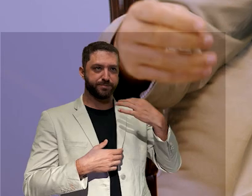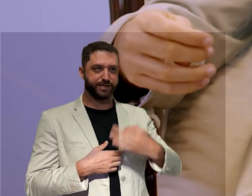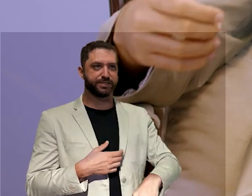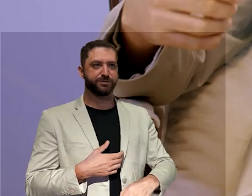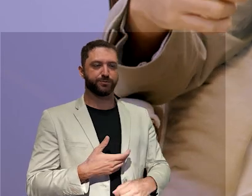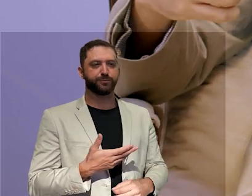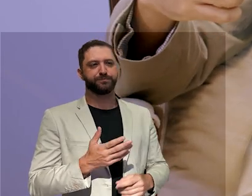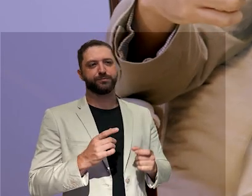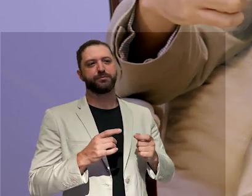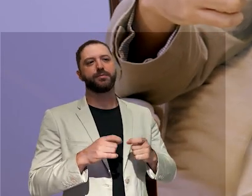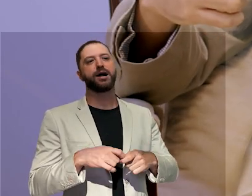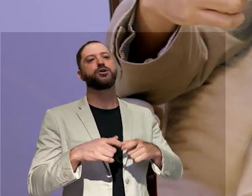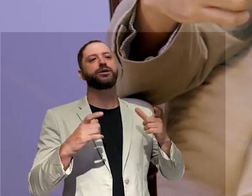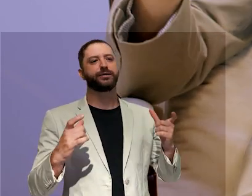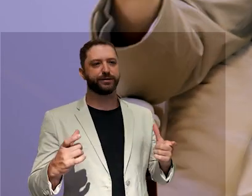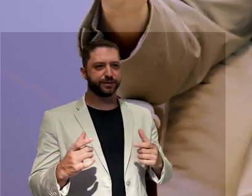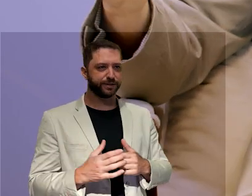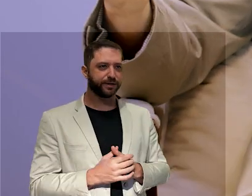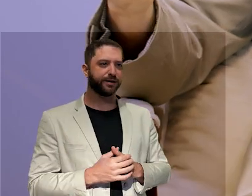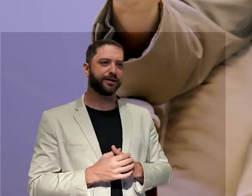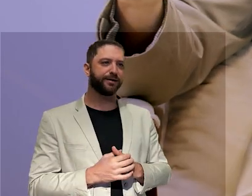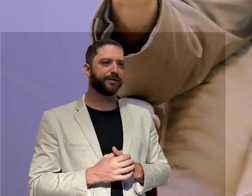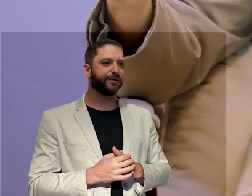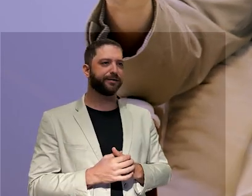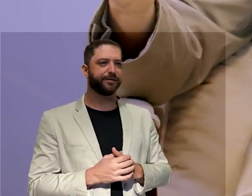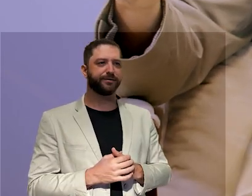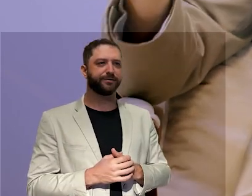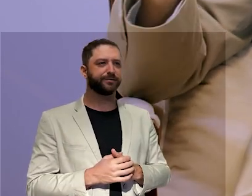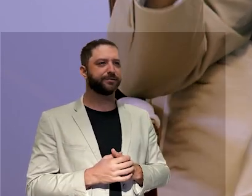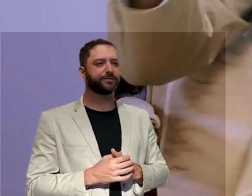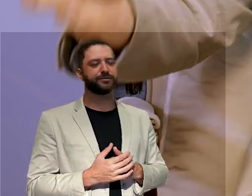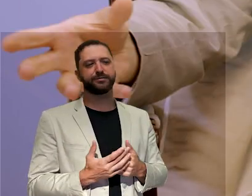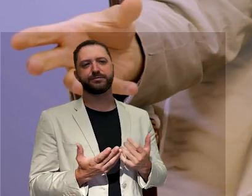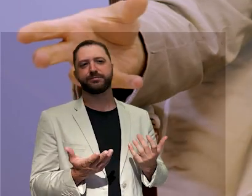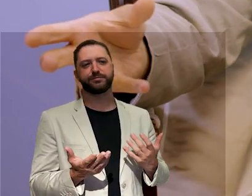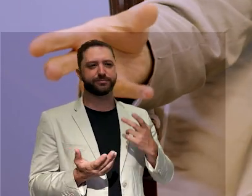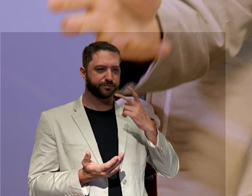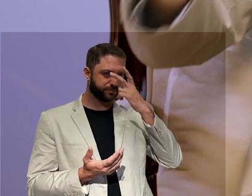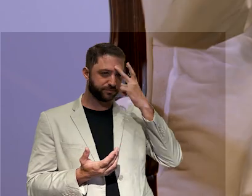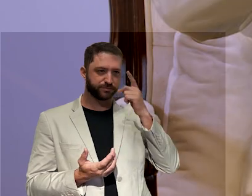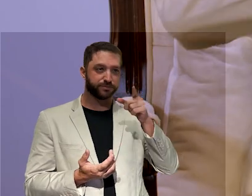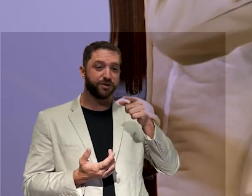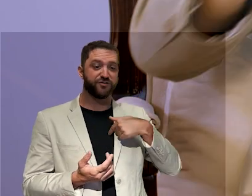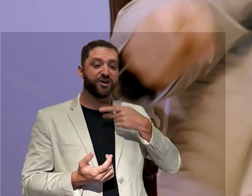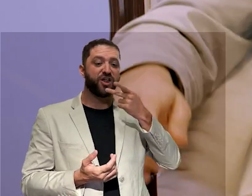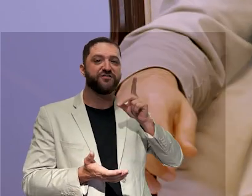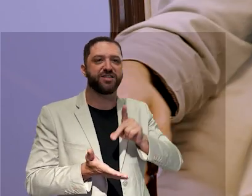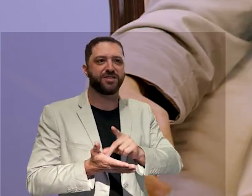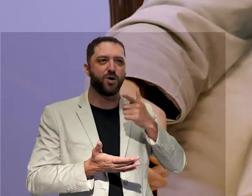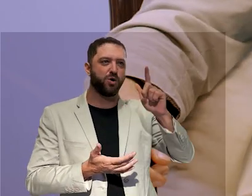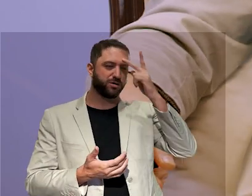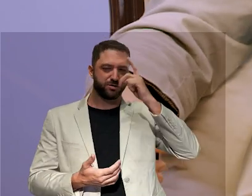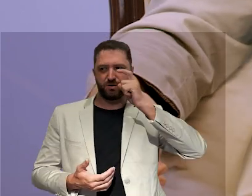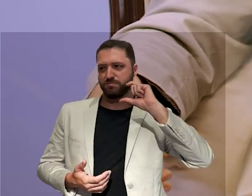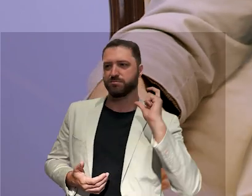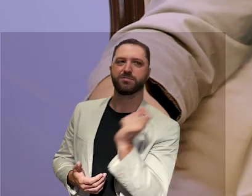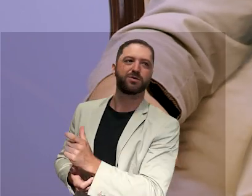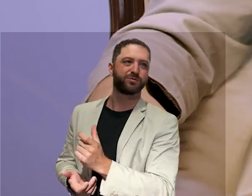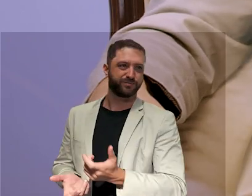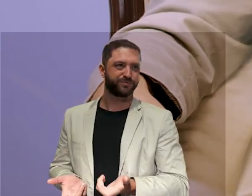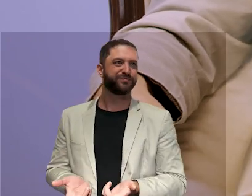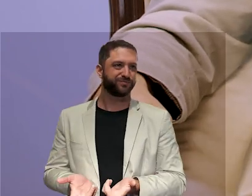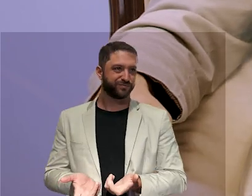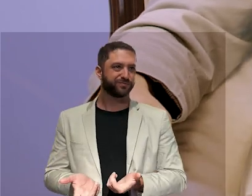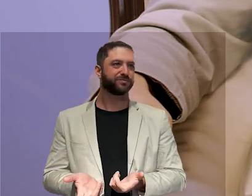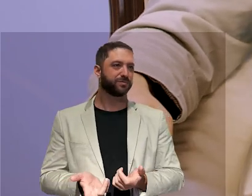verdade é muitas vezes motivos para que o outro nos ataque. Ou